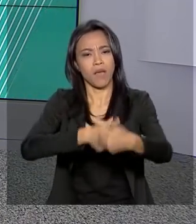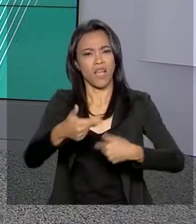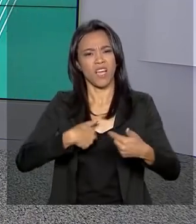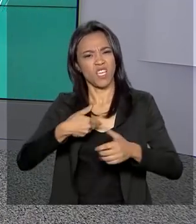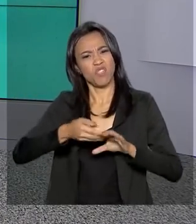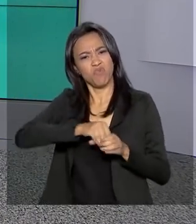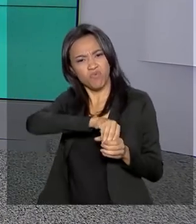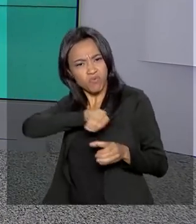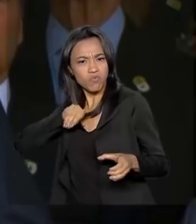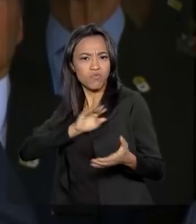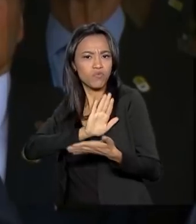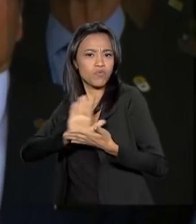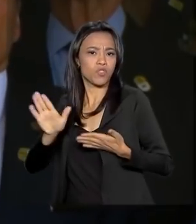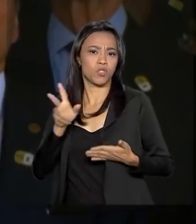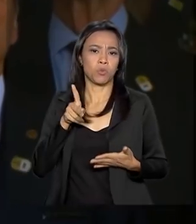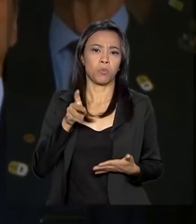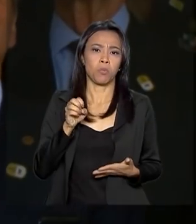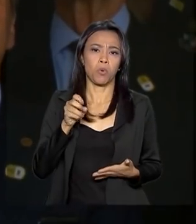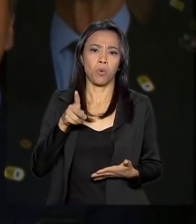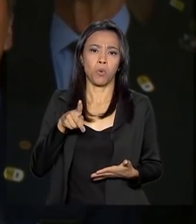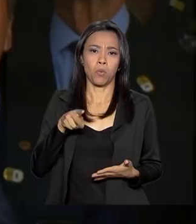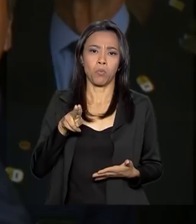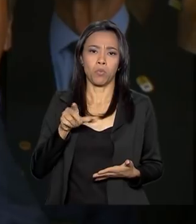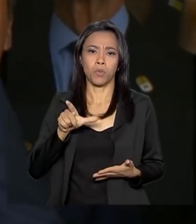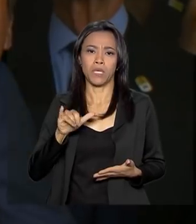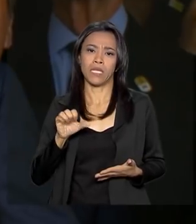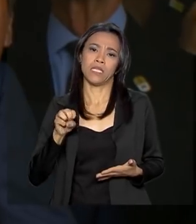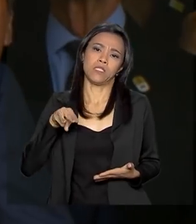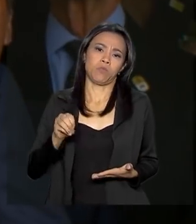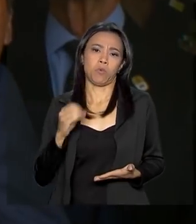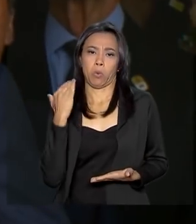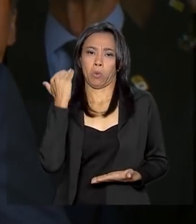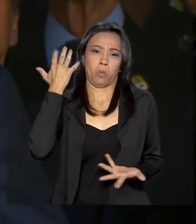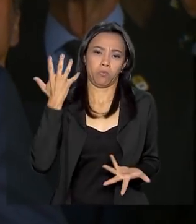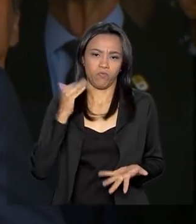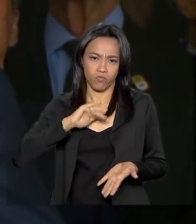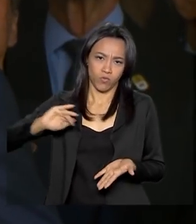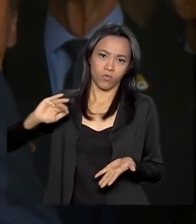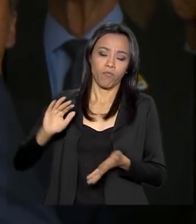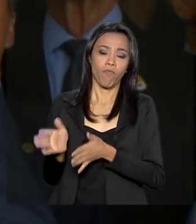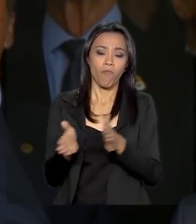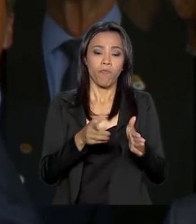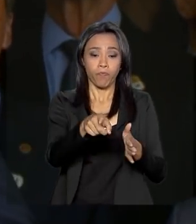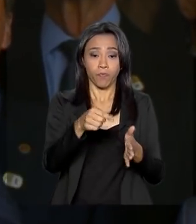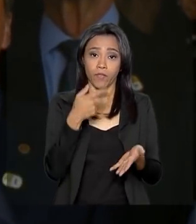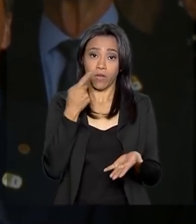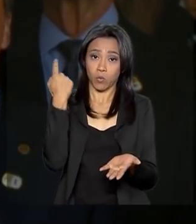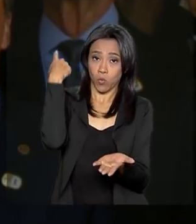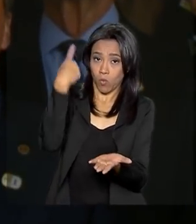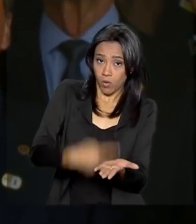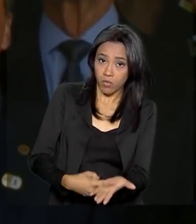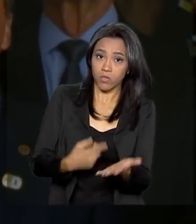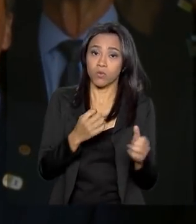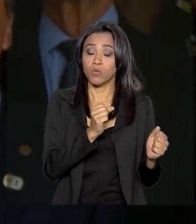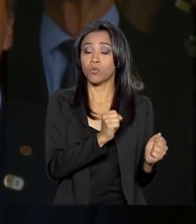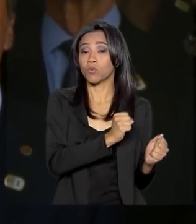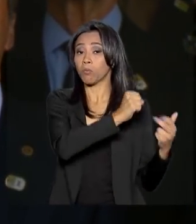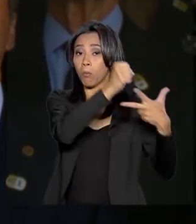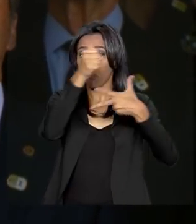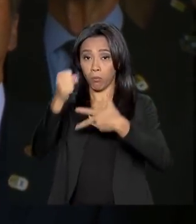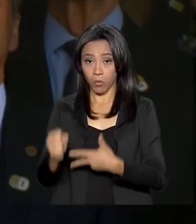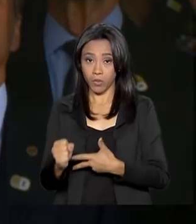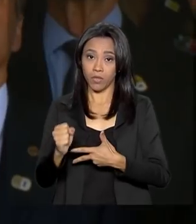populismo. O pacto que nós precisamos com o Poder Legislativo e com o Poder Executivo